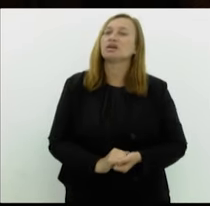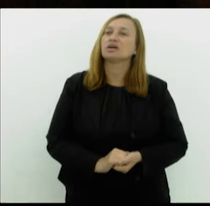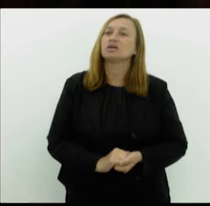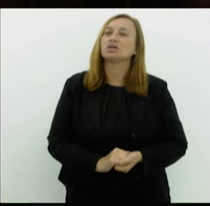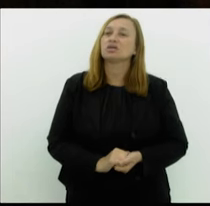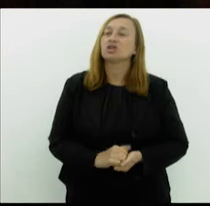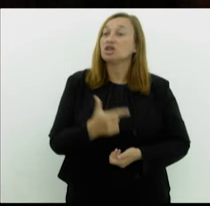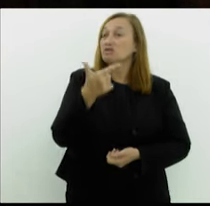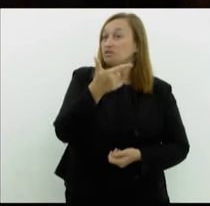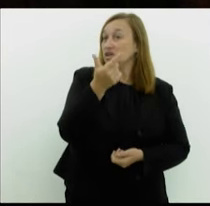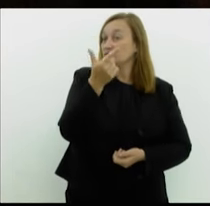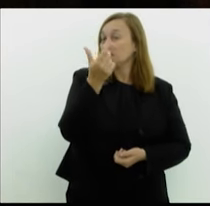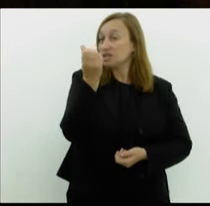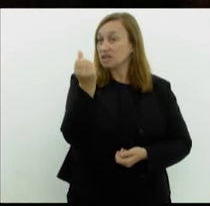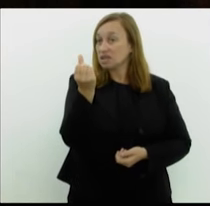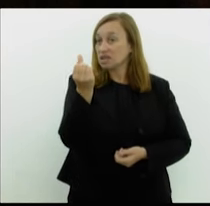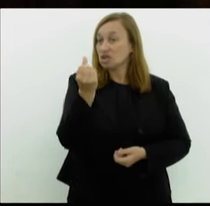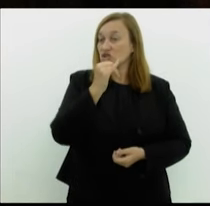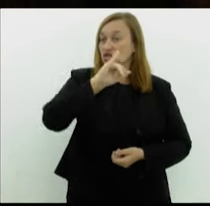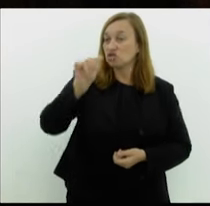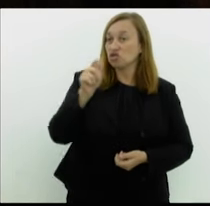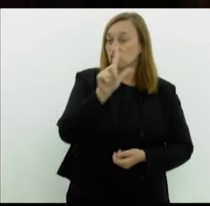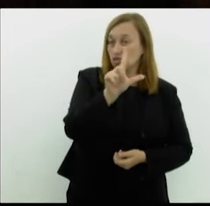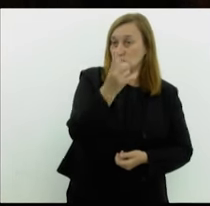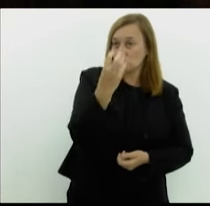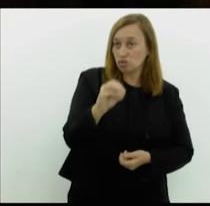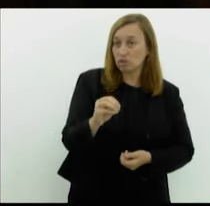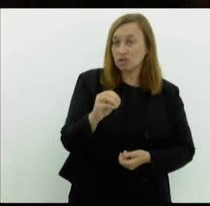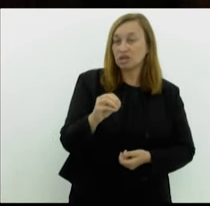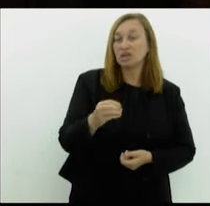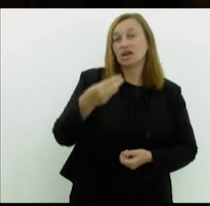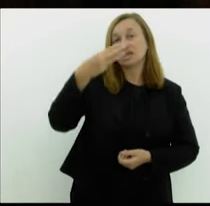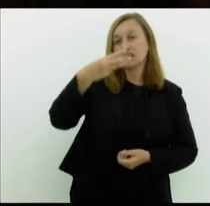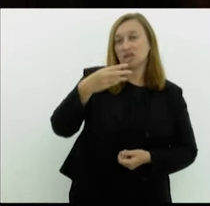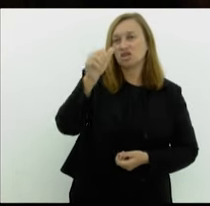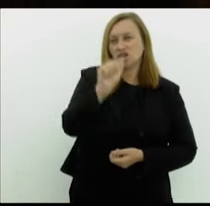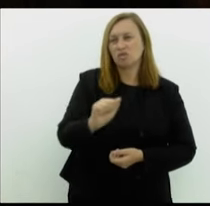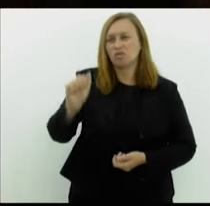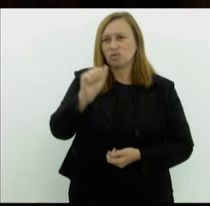de 26 de julho a 3 de agosto de 2023,